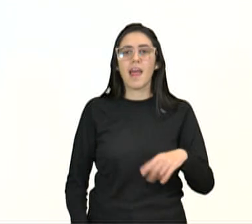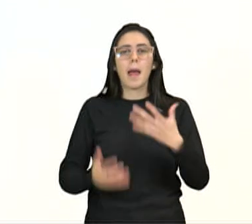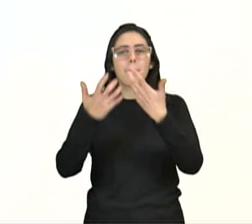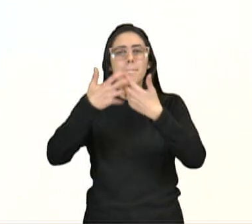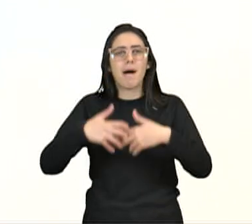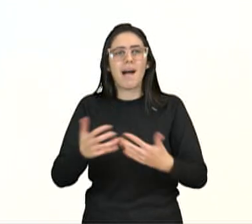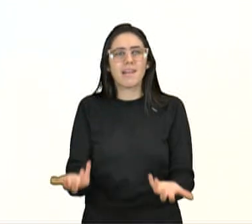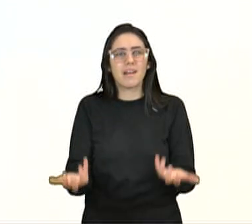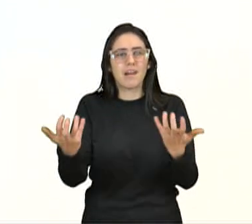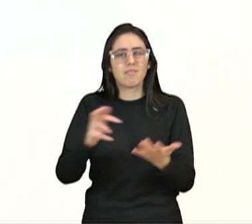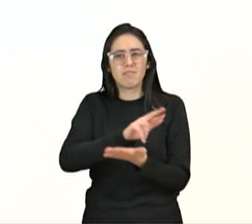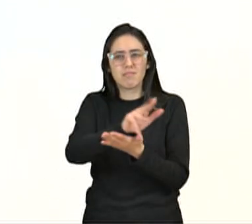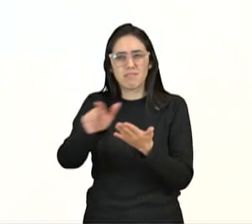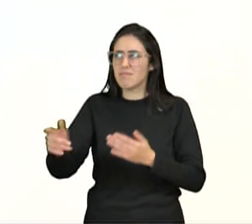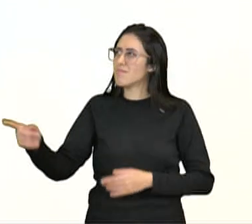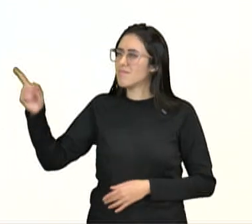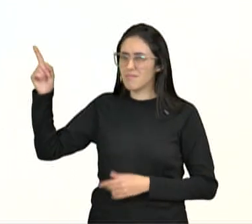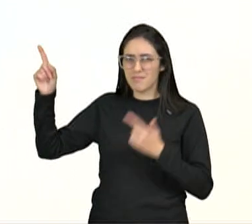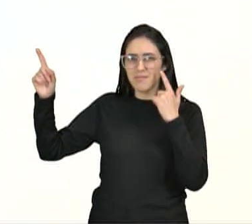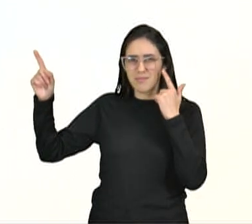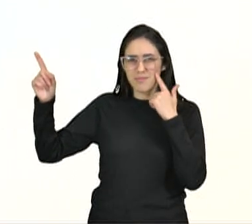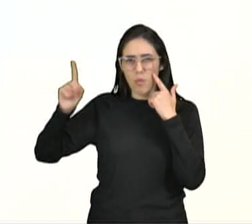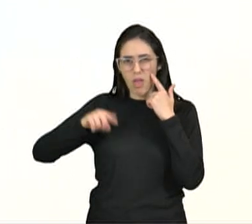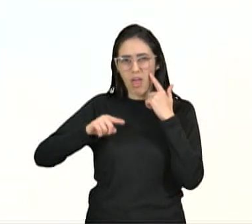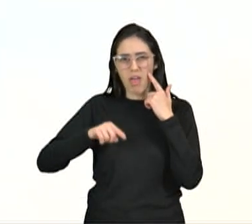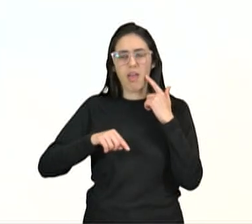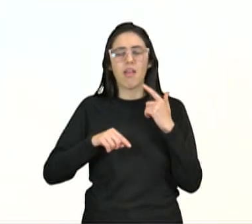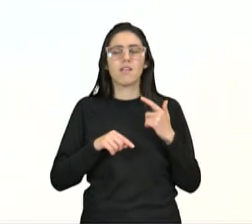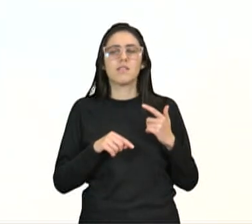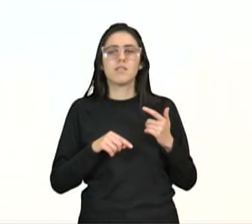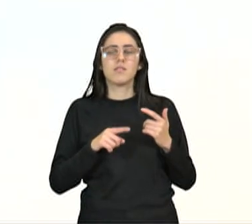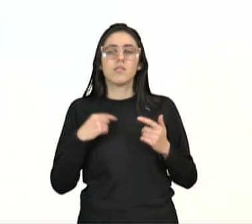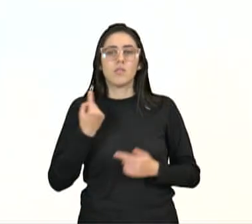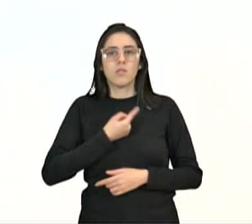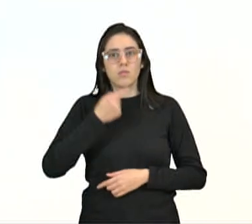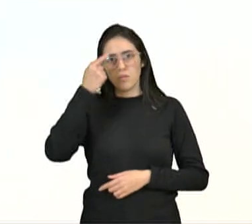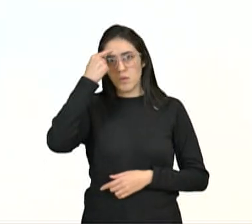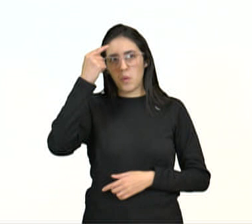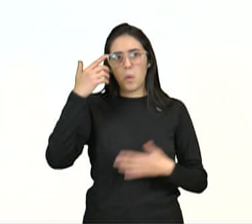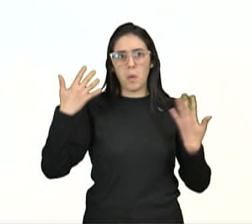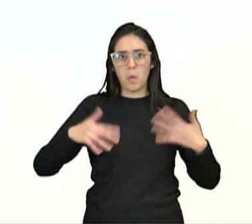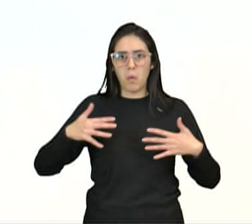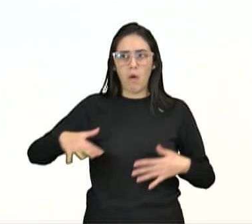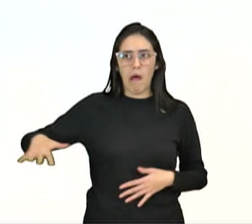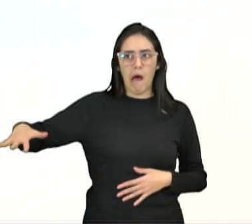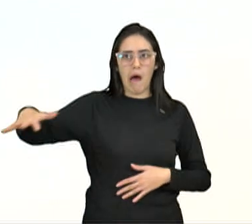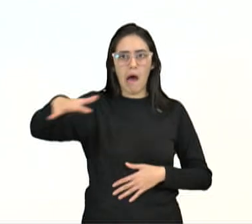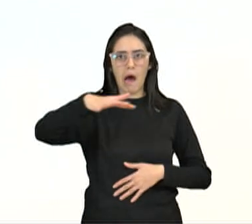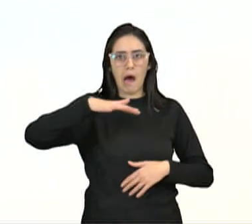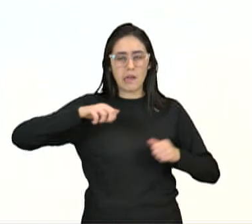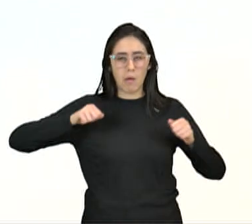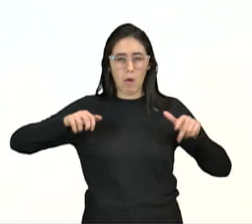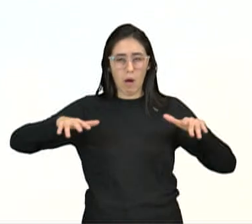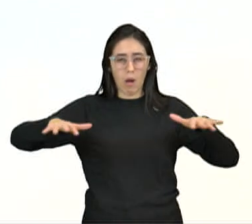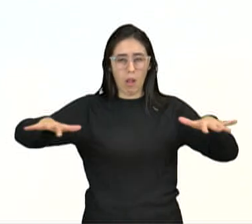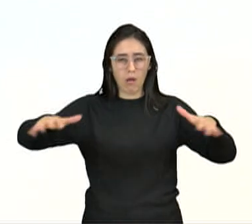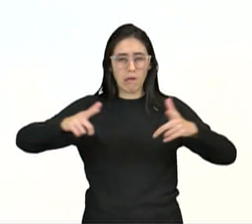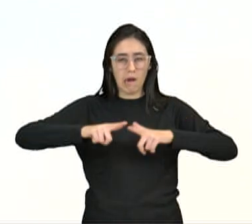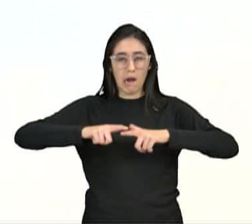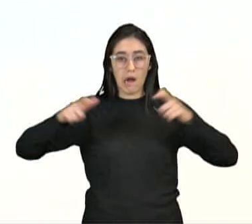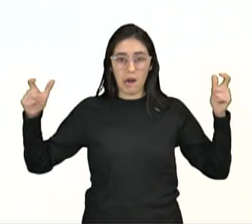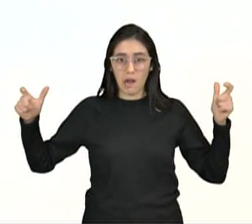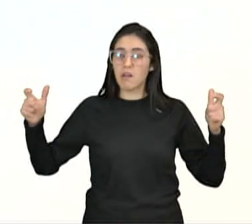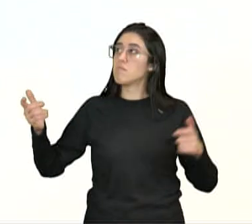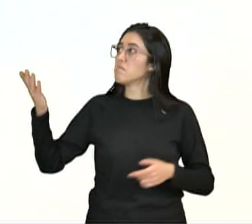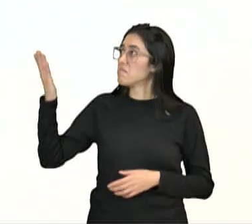né? Olha a quantidade de máquinas. Isso dá uma ideia para nós do tamanho da área, né? Que tamanho é essa